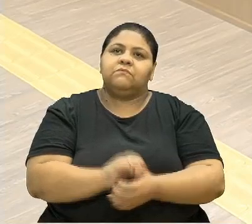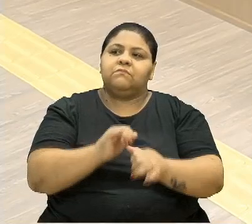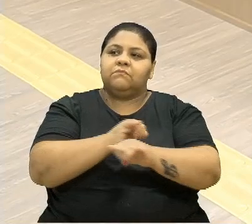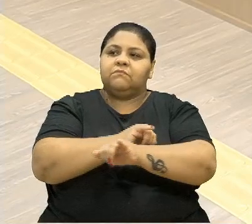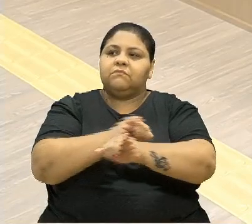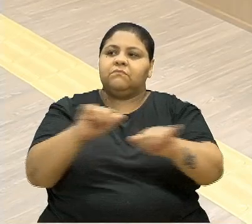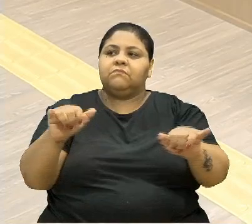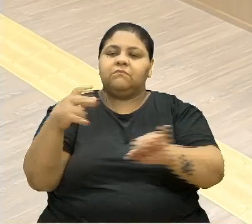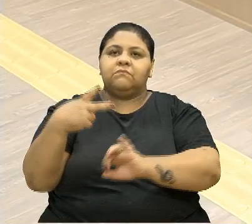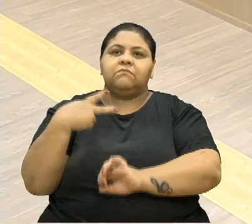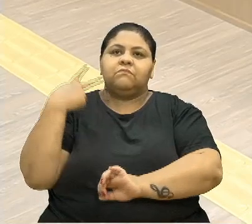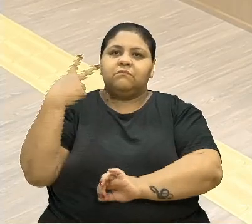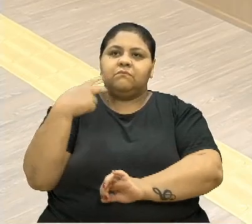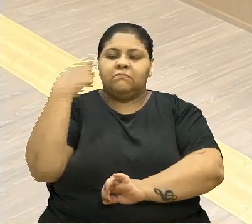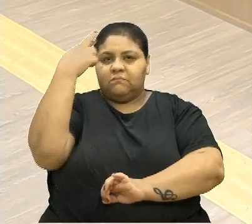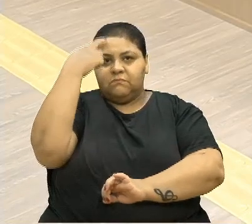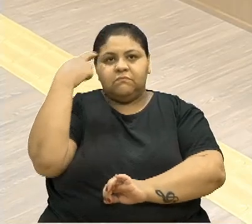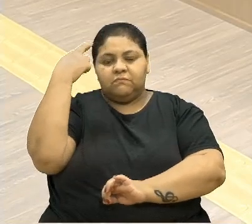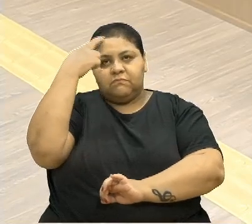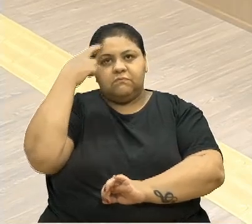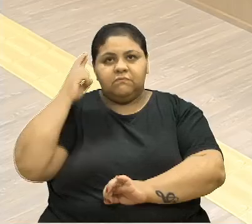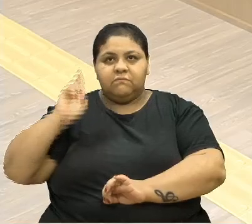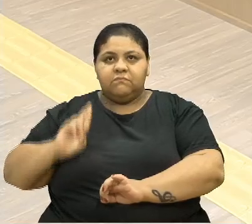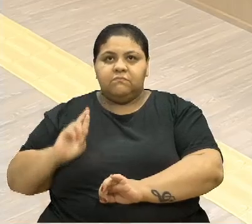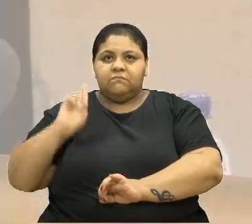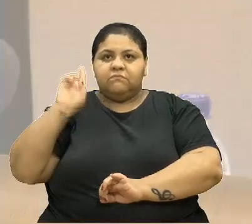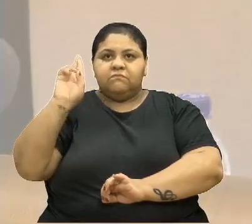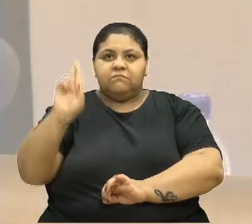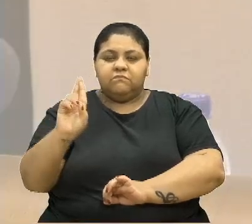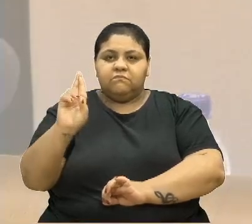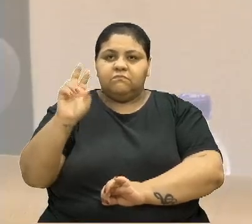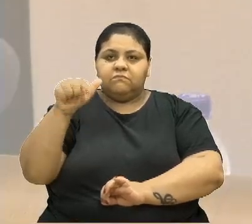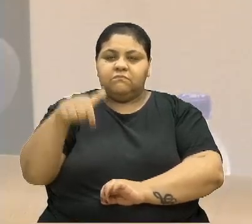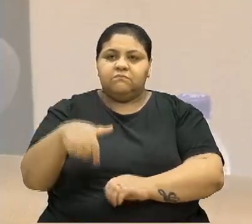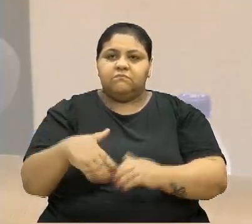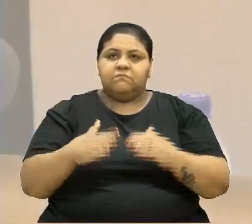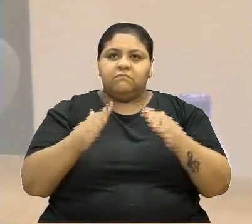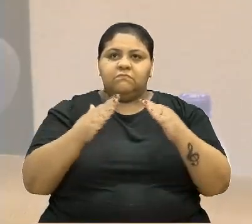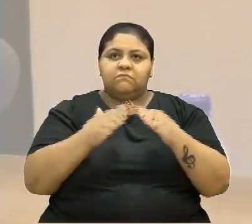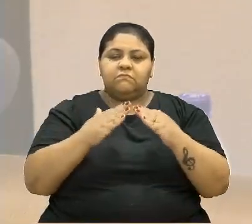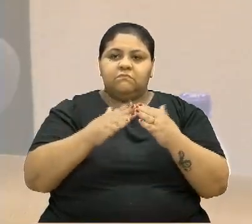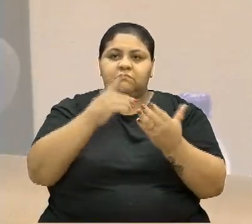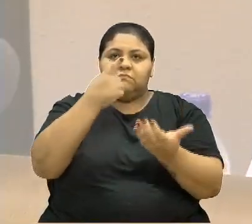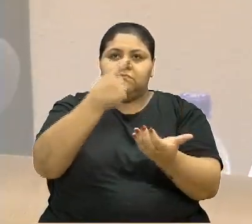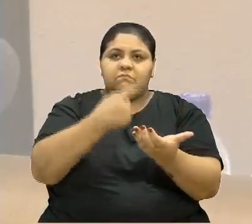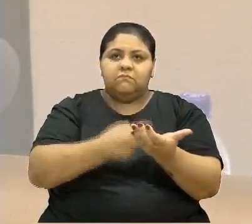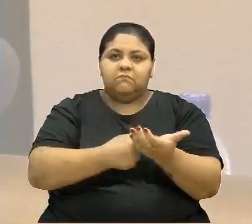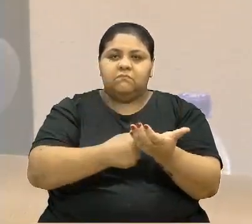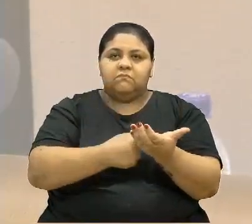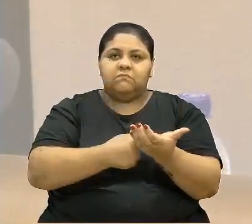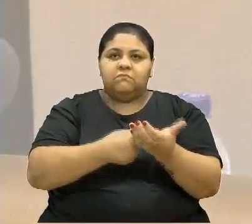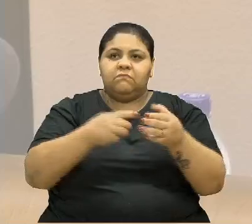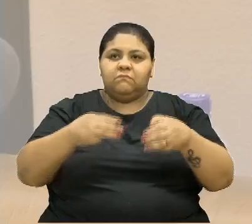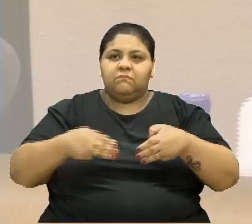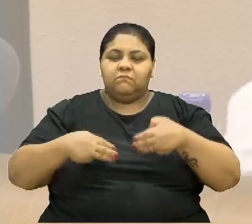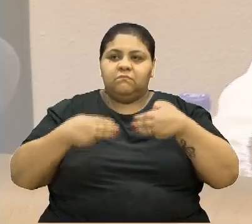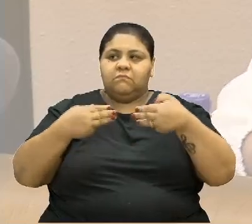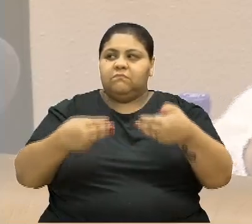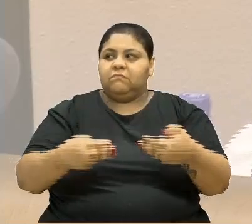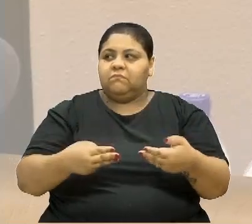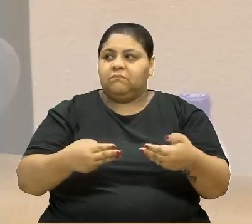Informo que o vereador Rafael Bueno está em representação desta casa, em agenda, nos ministérios e no